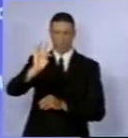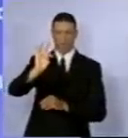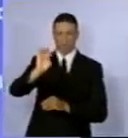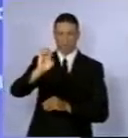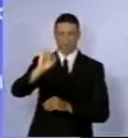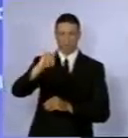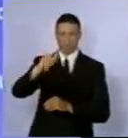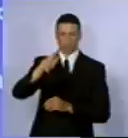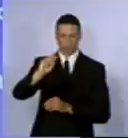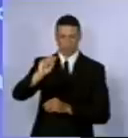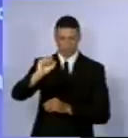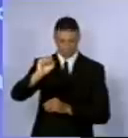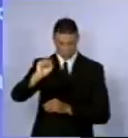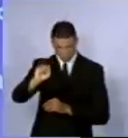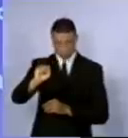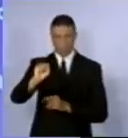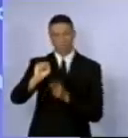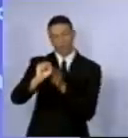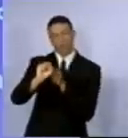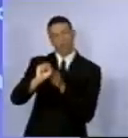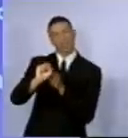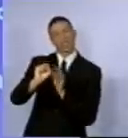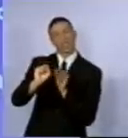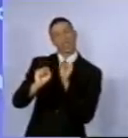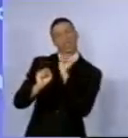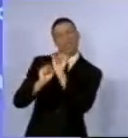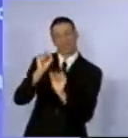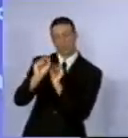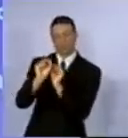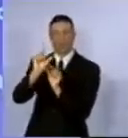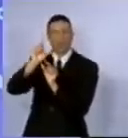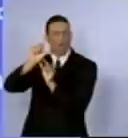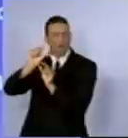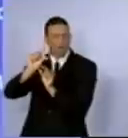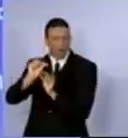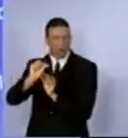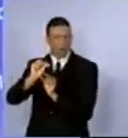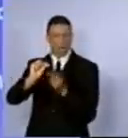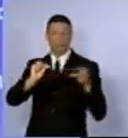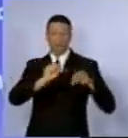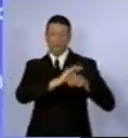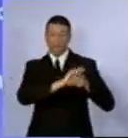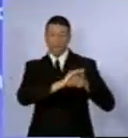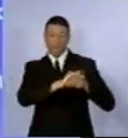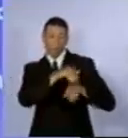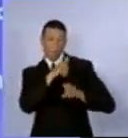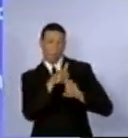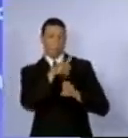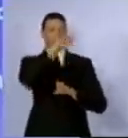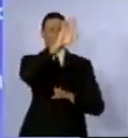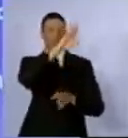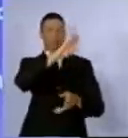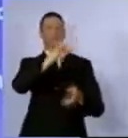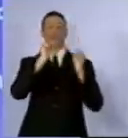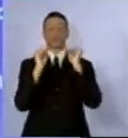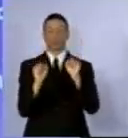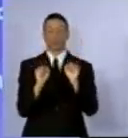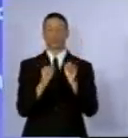existe uma taxa de erro durante esse processo. Os erros são muito baixos, seriam da ordem de 1 em cada 10